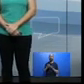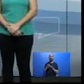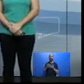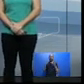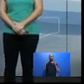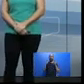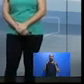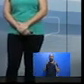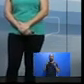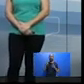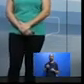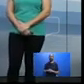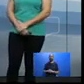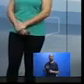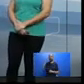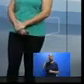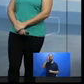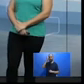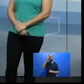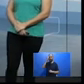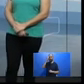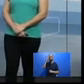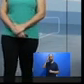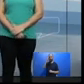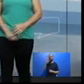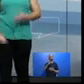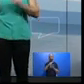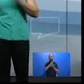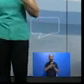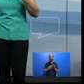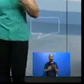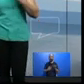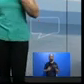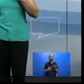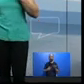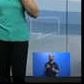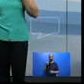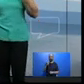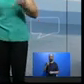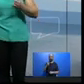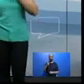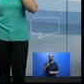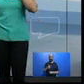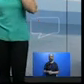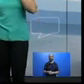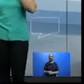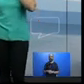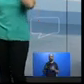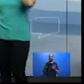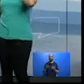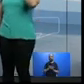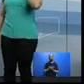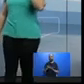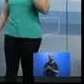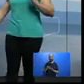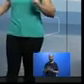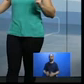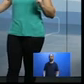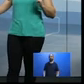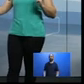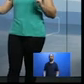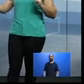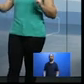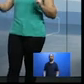Da segunda apostila. Nós ainda não havíamos começado, vamos começar a partir de agora, certo? Então, nós